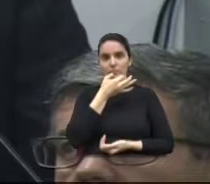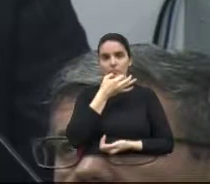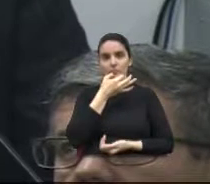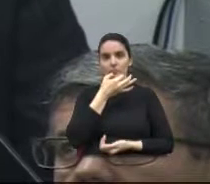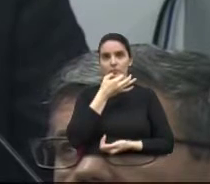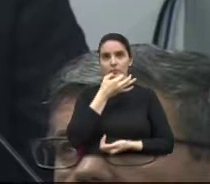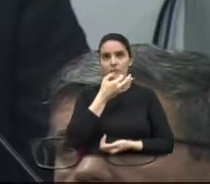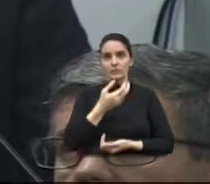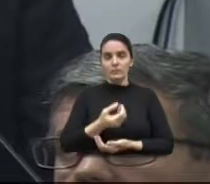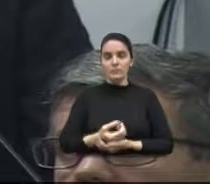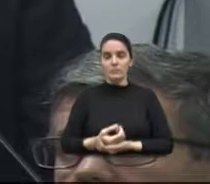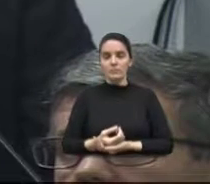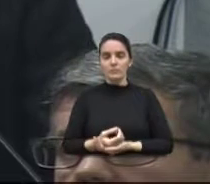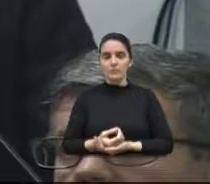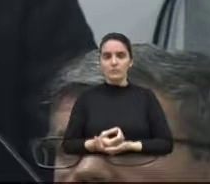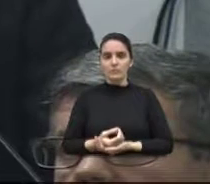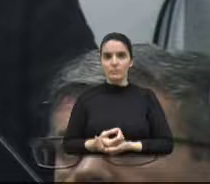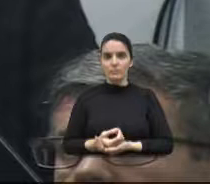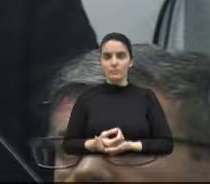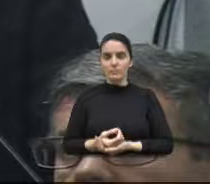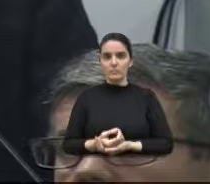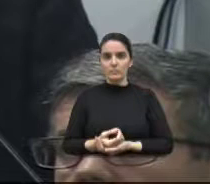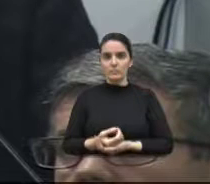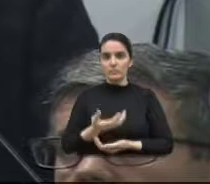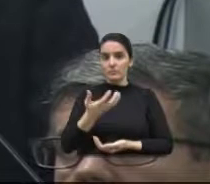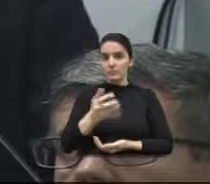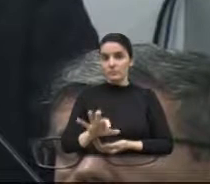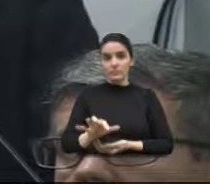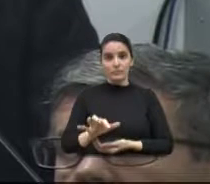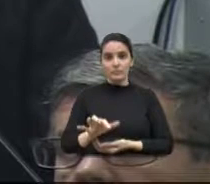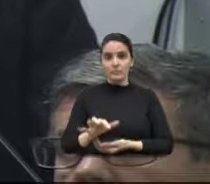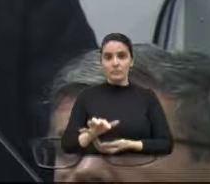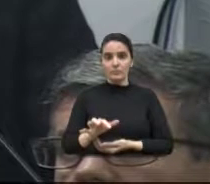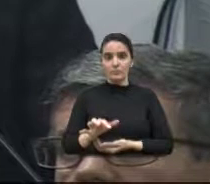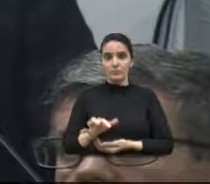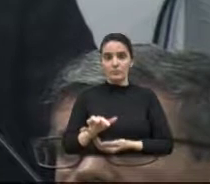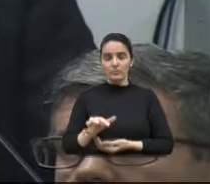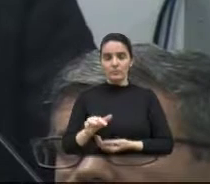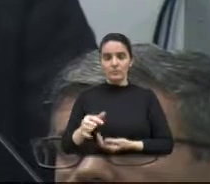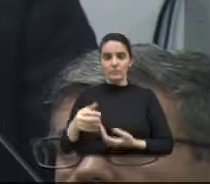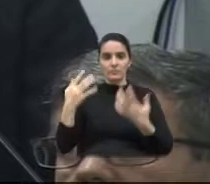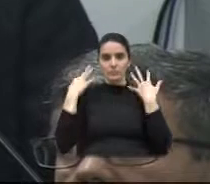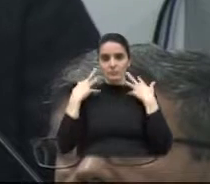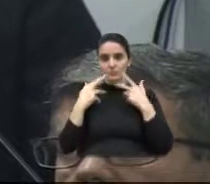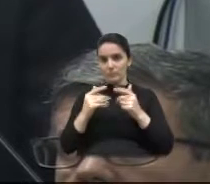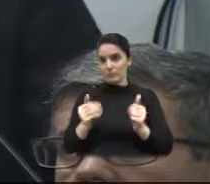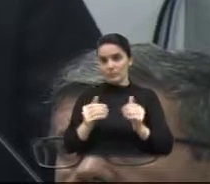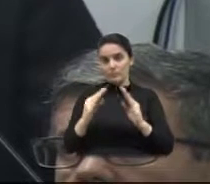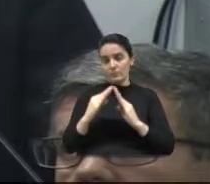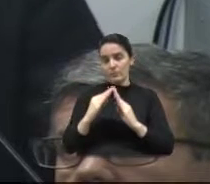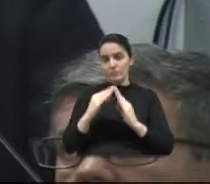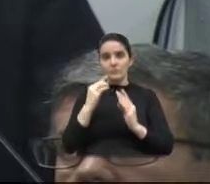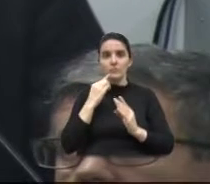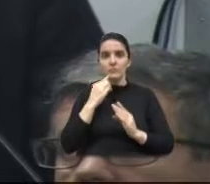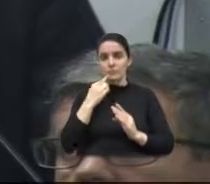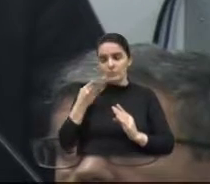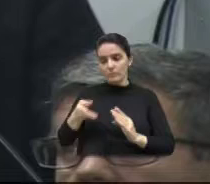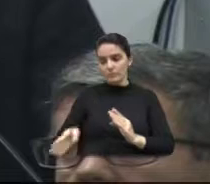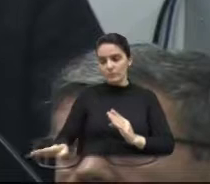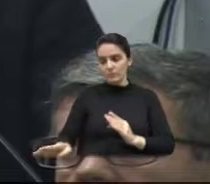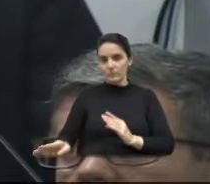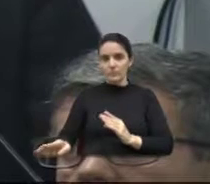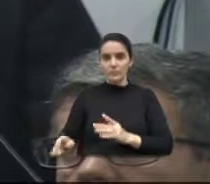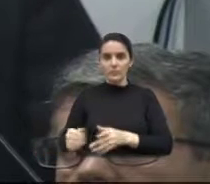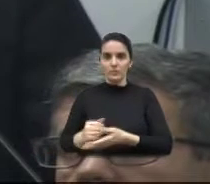gostaria nem que o meu bichinho de estimação fosse tratado dessa forma. Aliás, o meu bichinho de estimação não